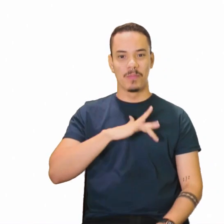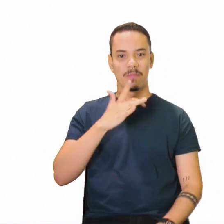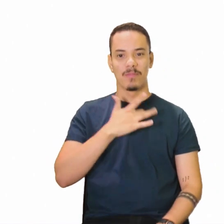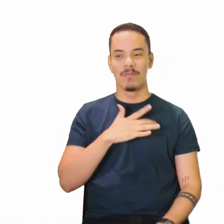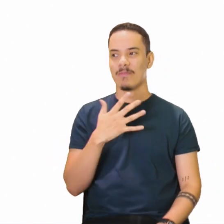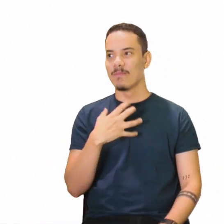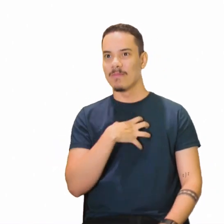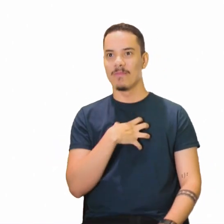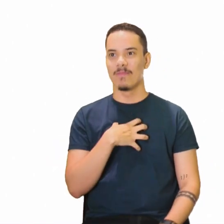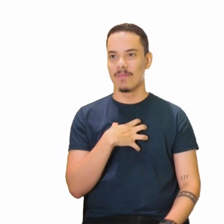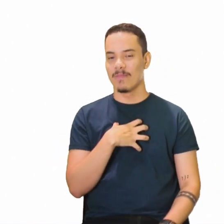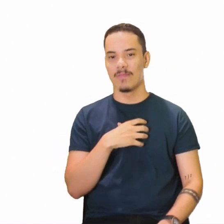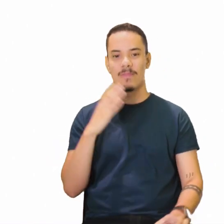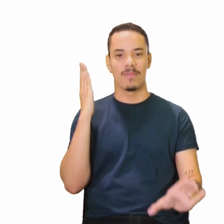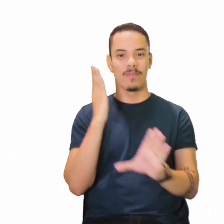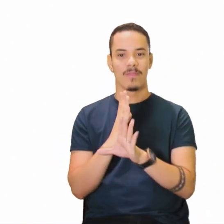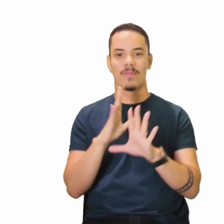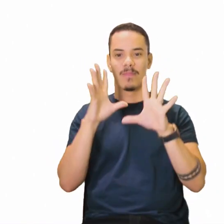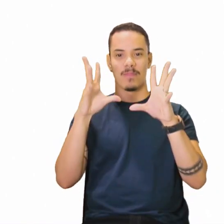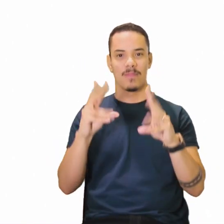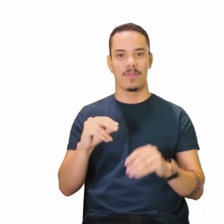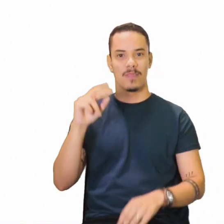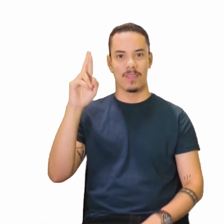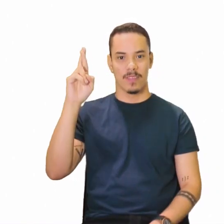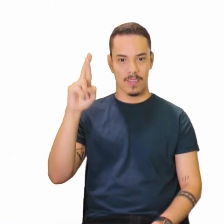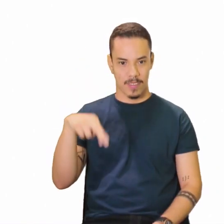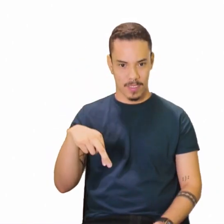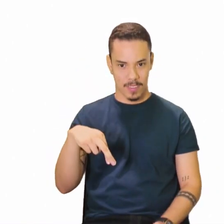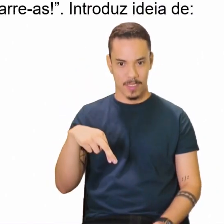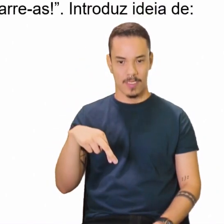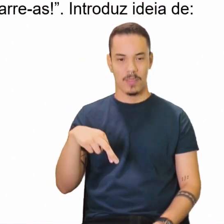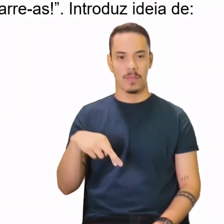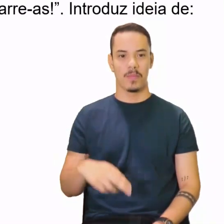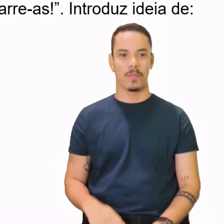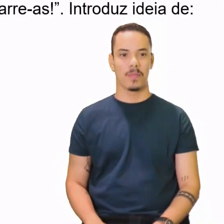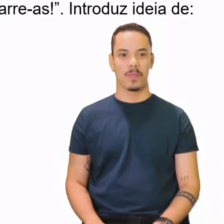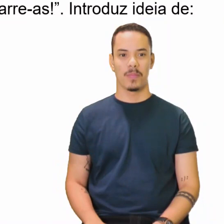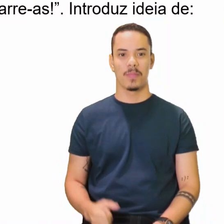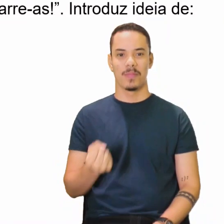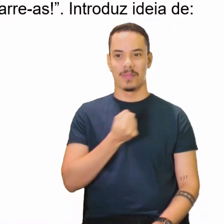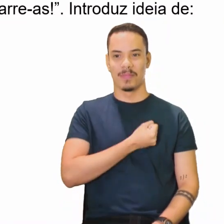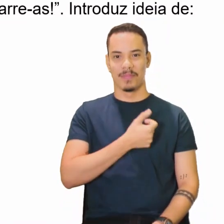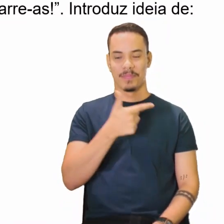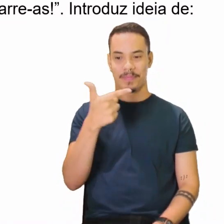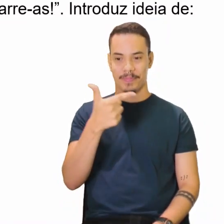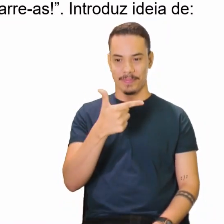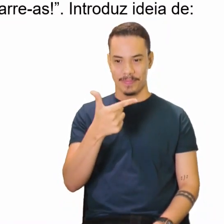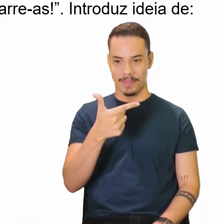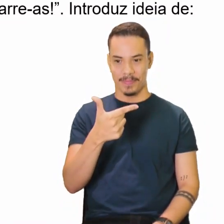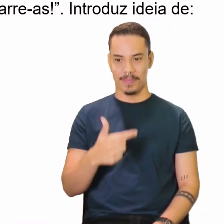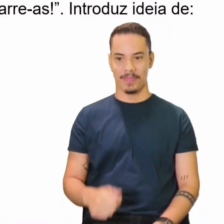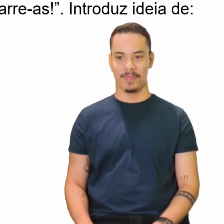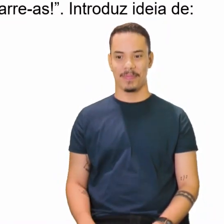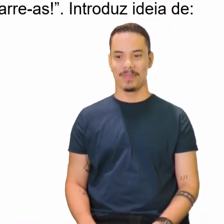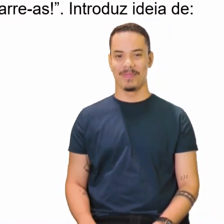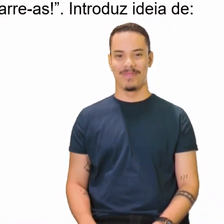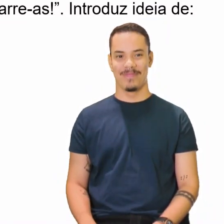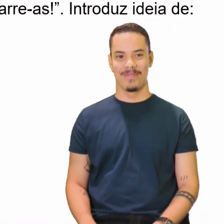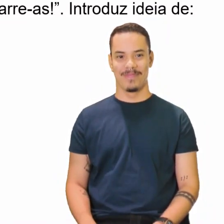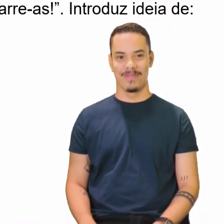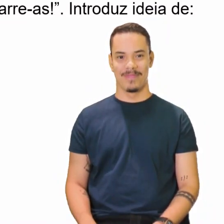queixando dela com toda a razão. Vamos lá para a questão 2. Ai,